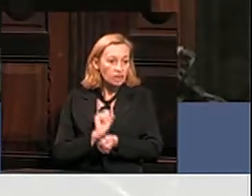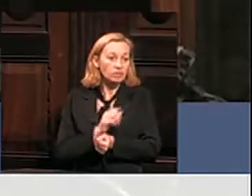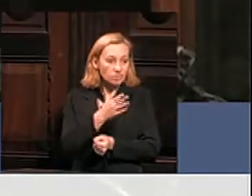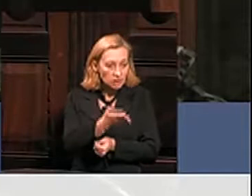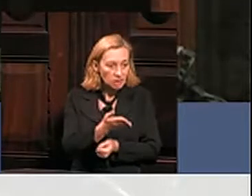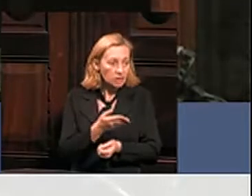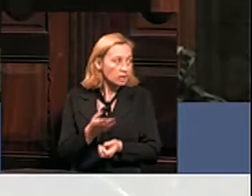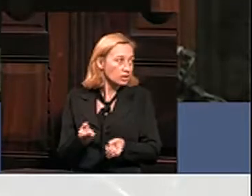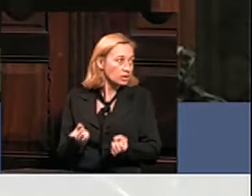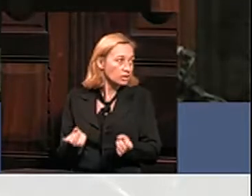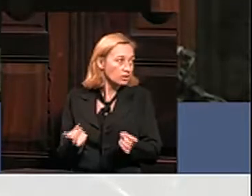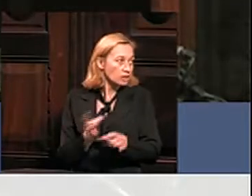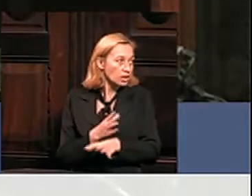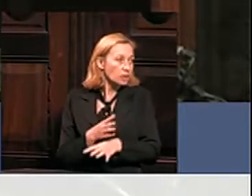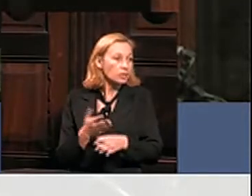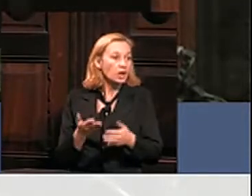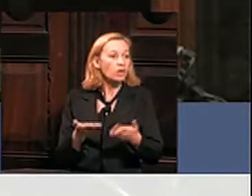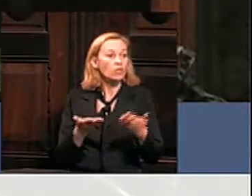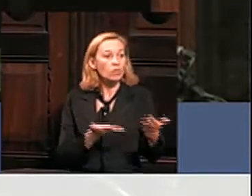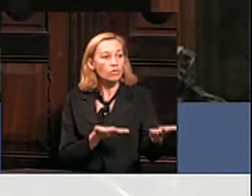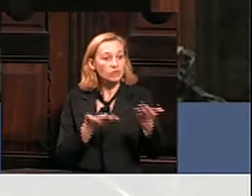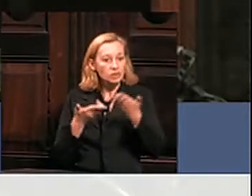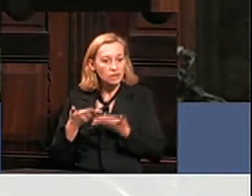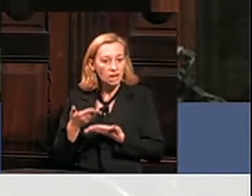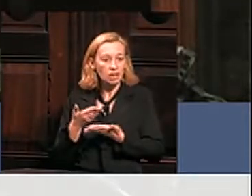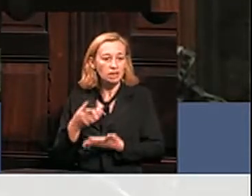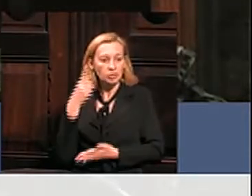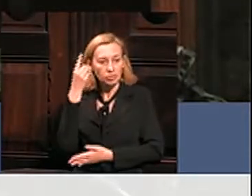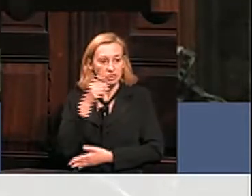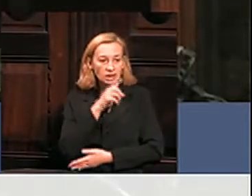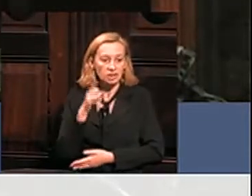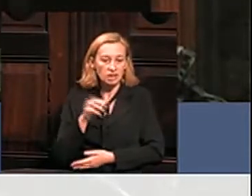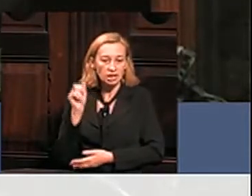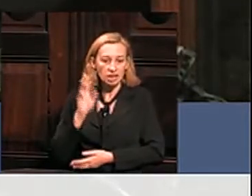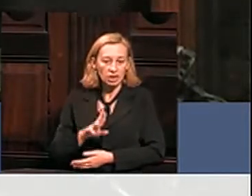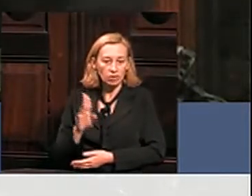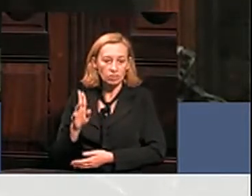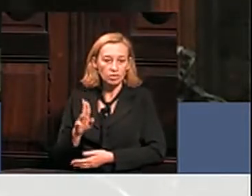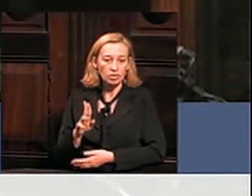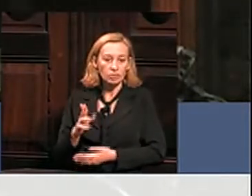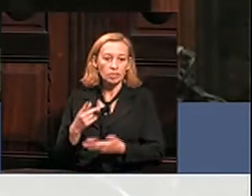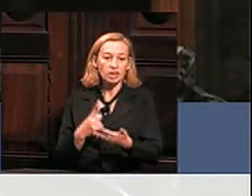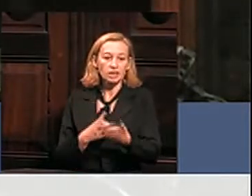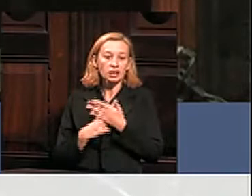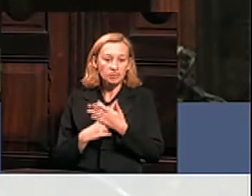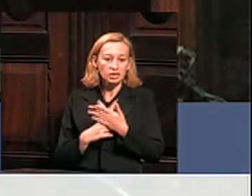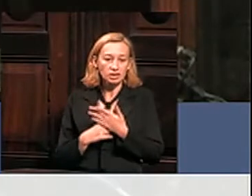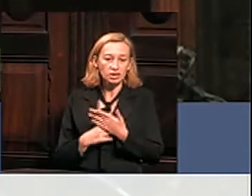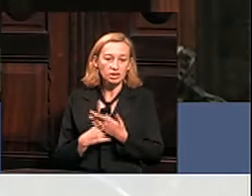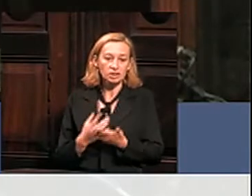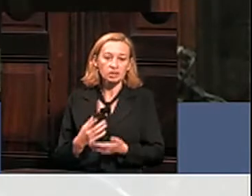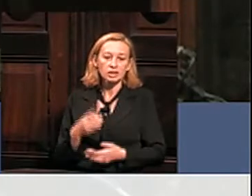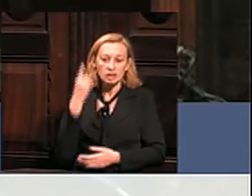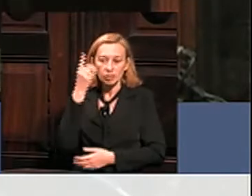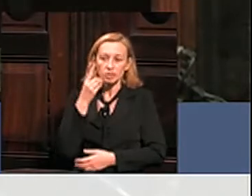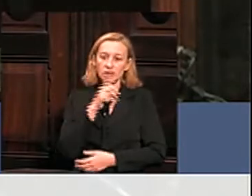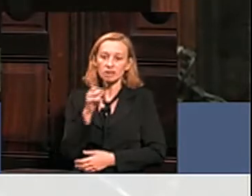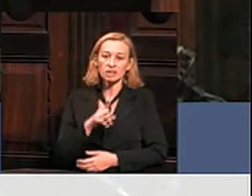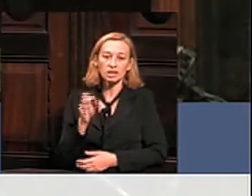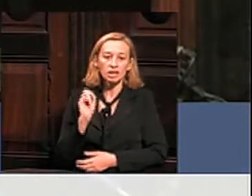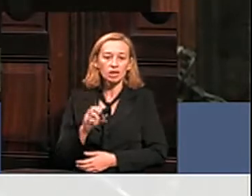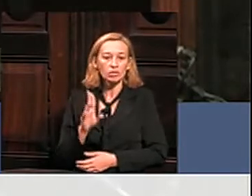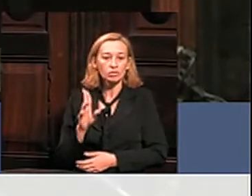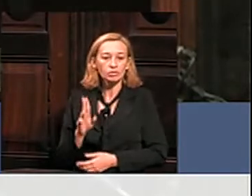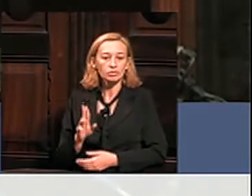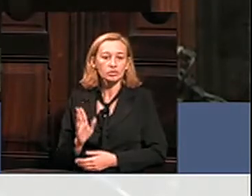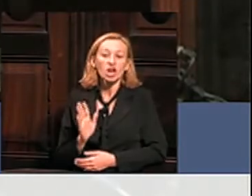para convidar o deputado Zaqueu para fazer a defesa do seu destaque. Deputado Zaqueu Teixeira, por favor. Presidente Jânio Mendes, já